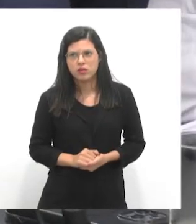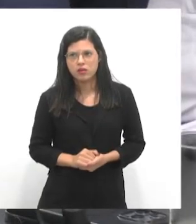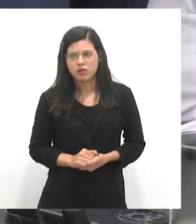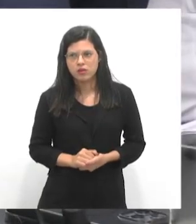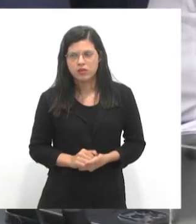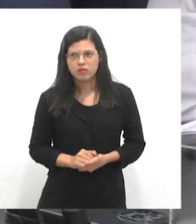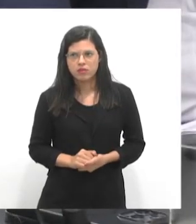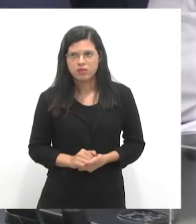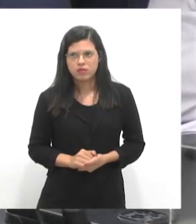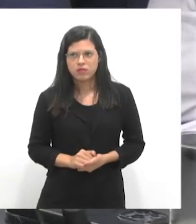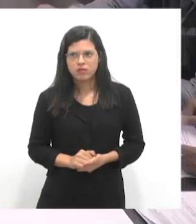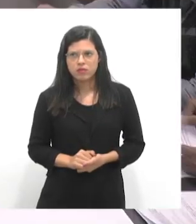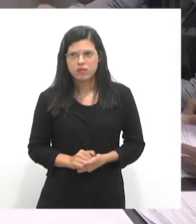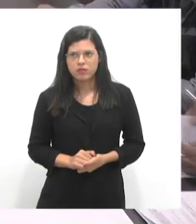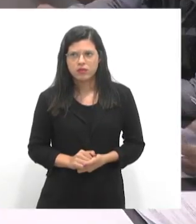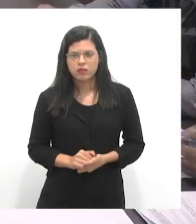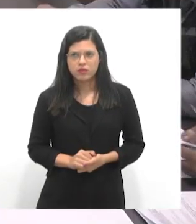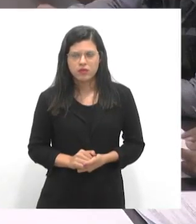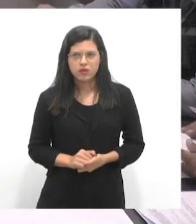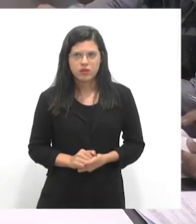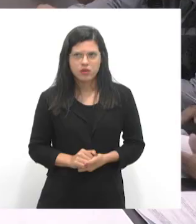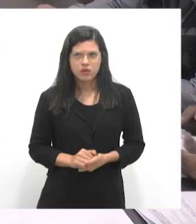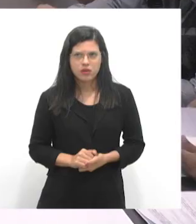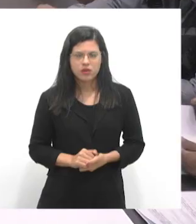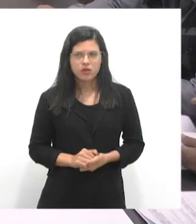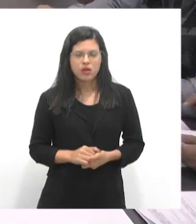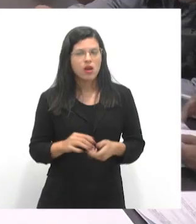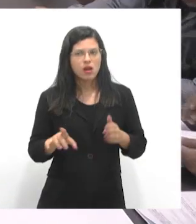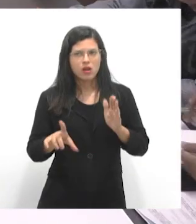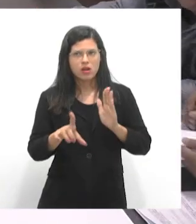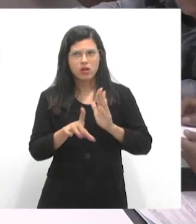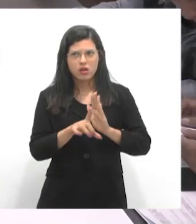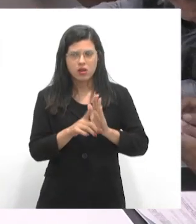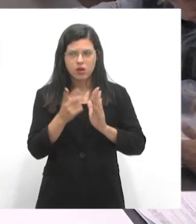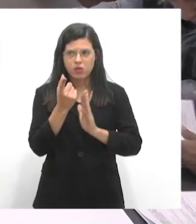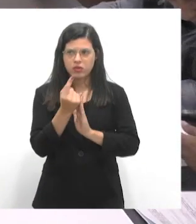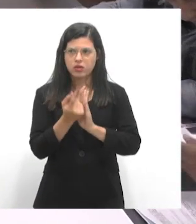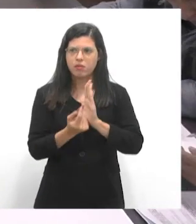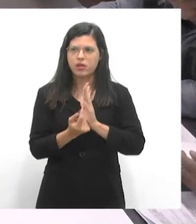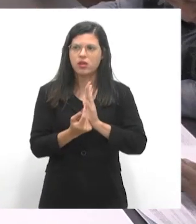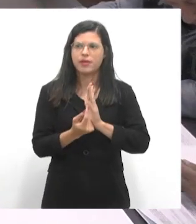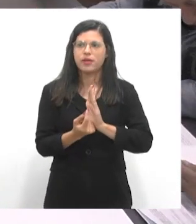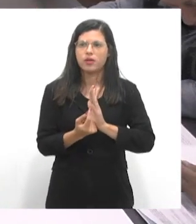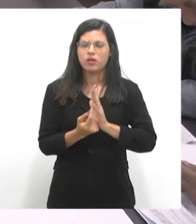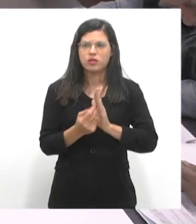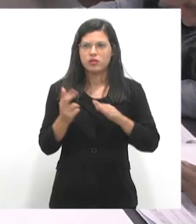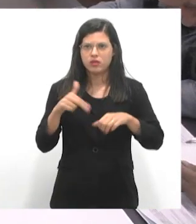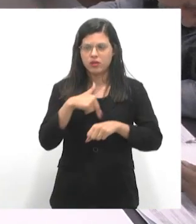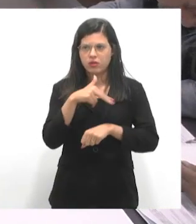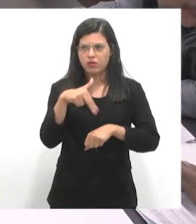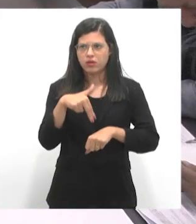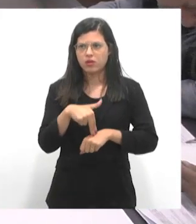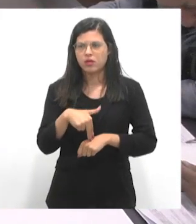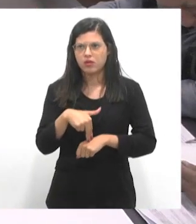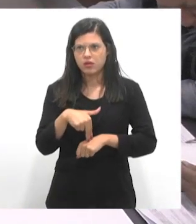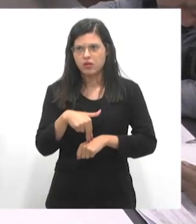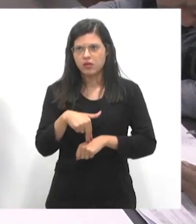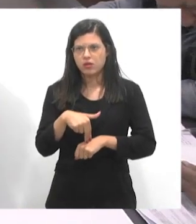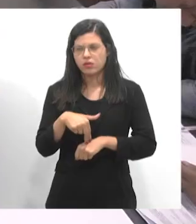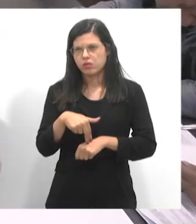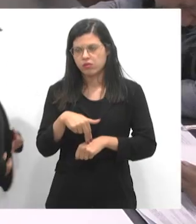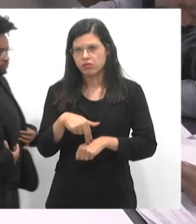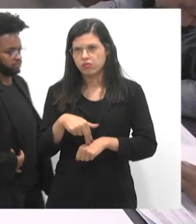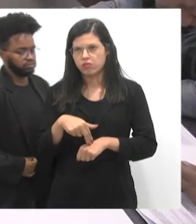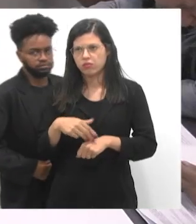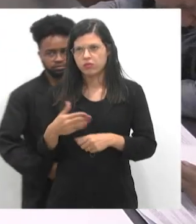emenda foi simples, senhor presidente, que a lei orçamentária da União, né, que discrimina